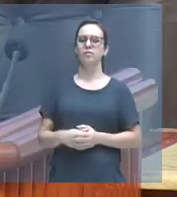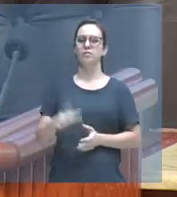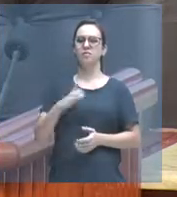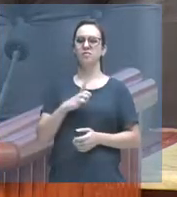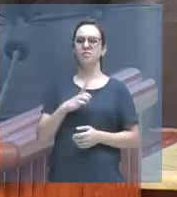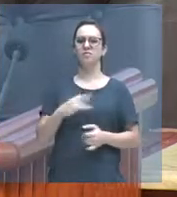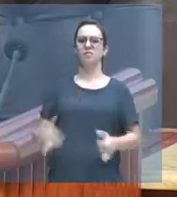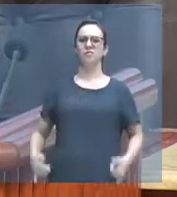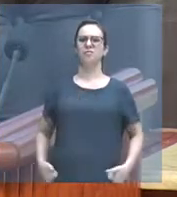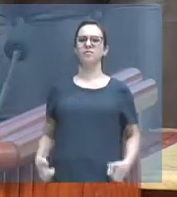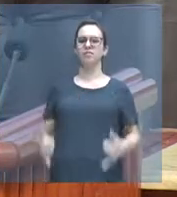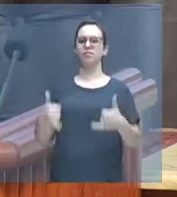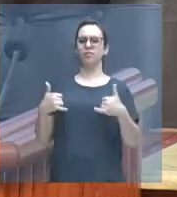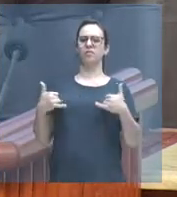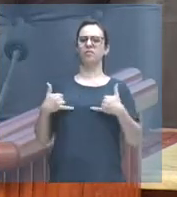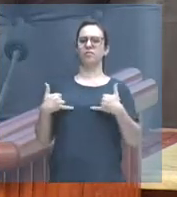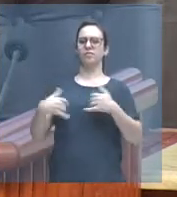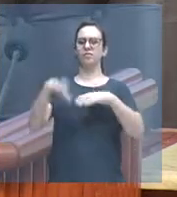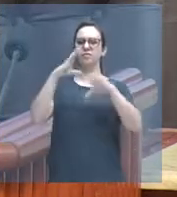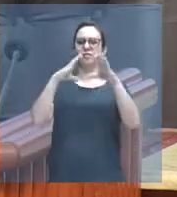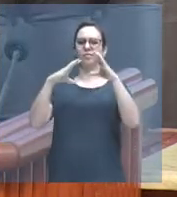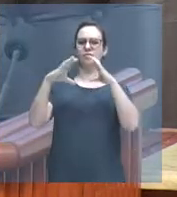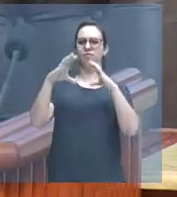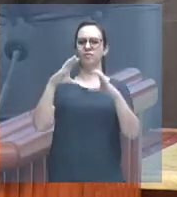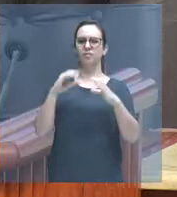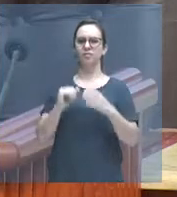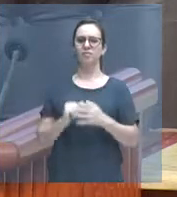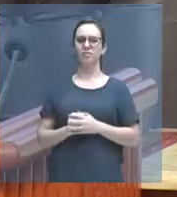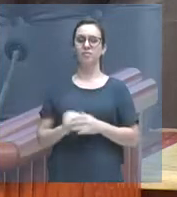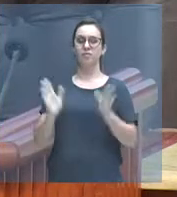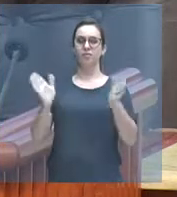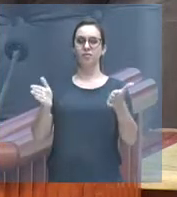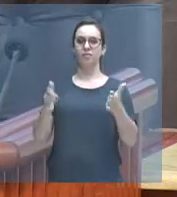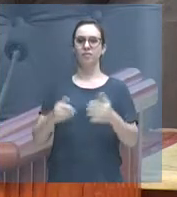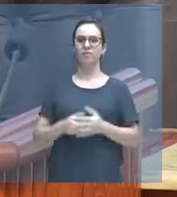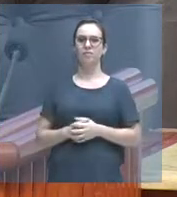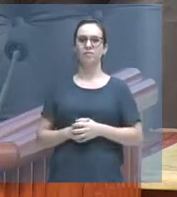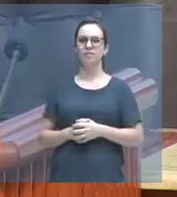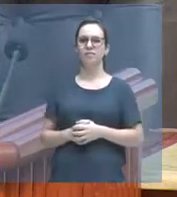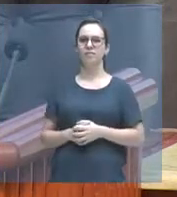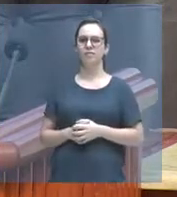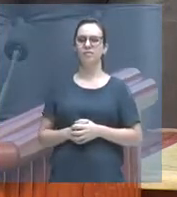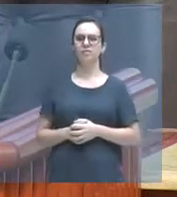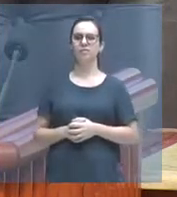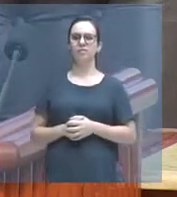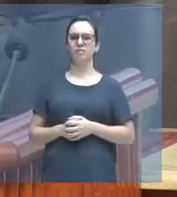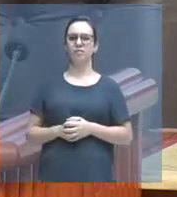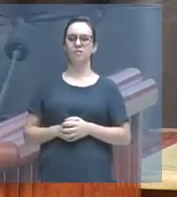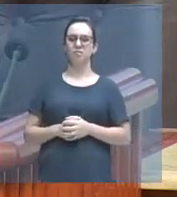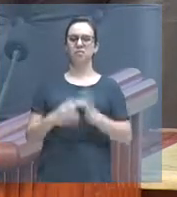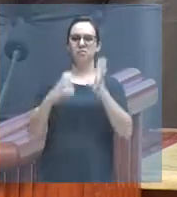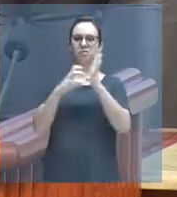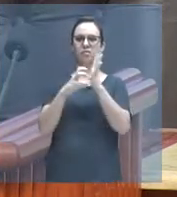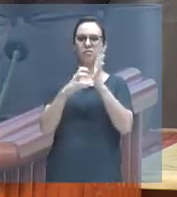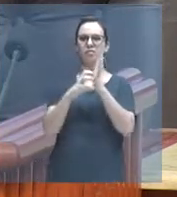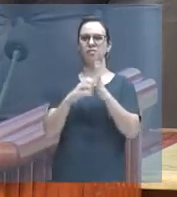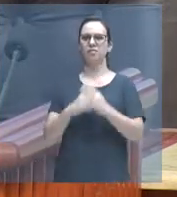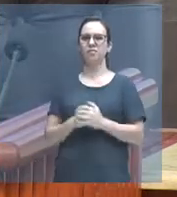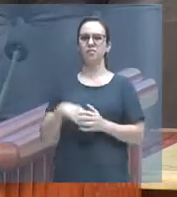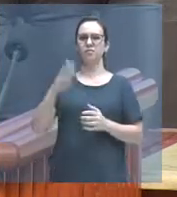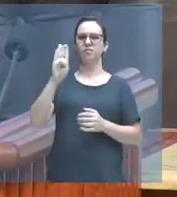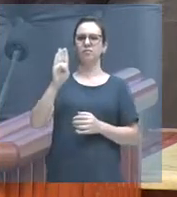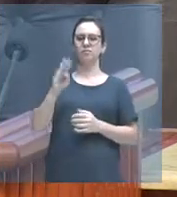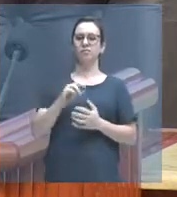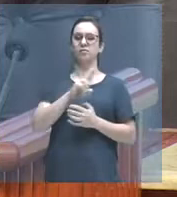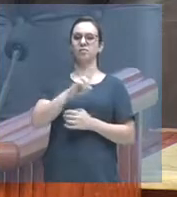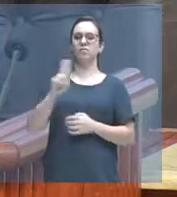inclusive os hinos nacional e de Assis, pela banda ou grupo batizado